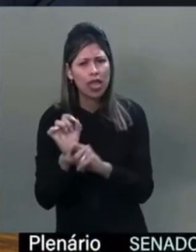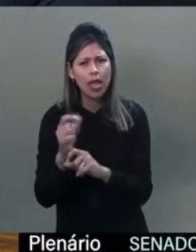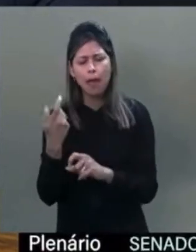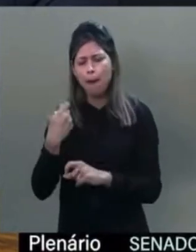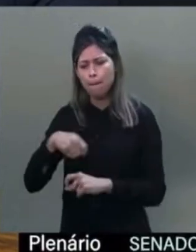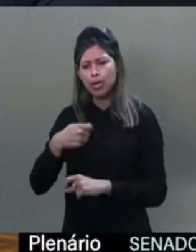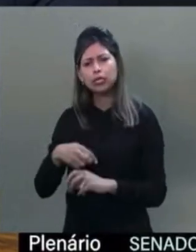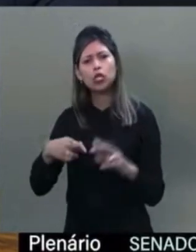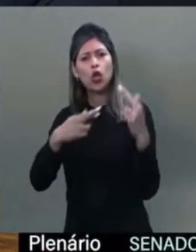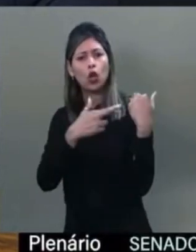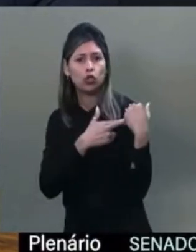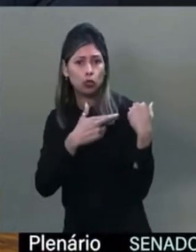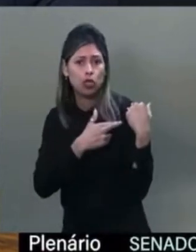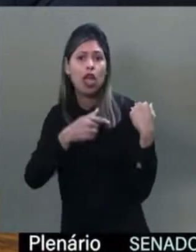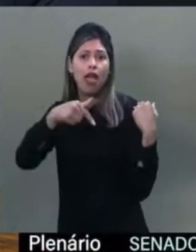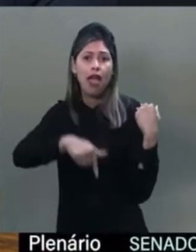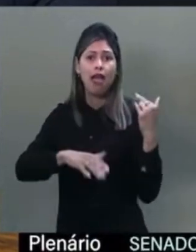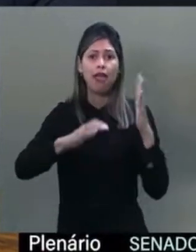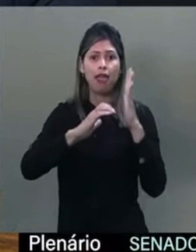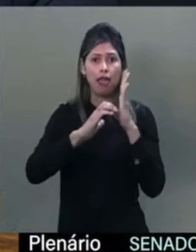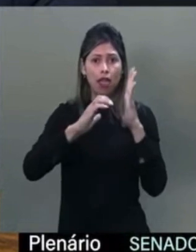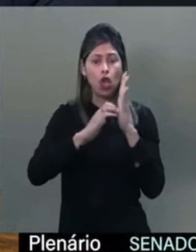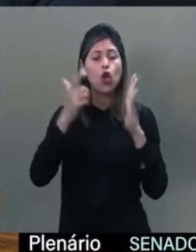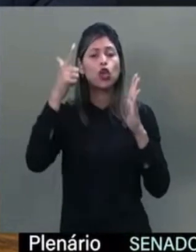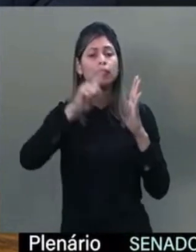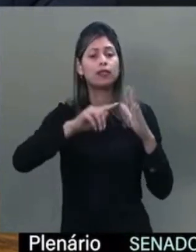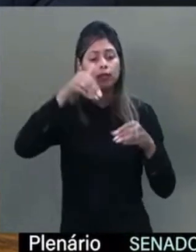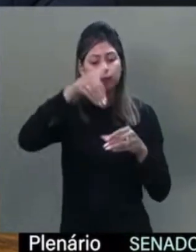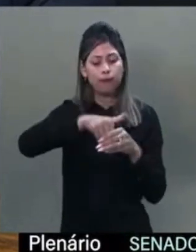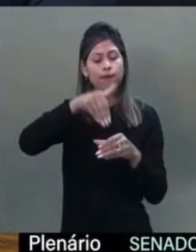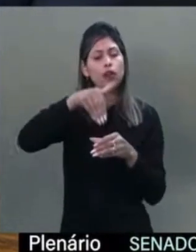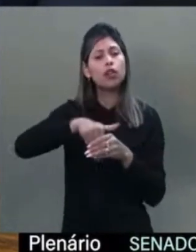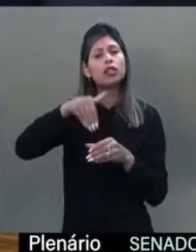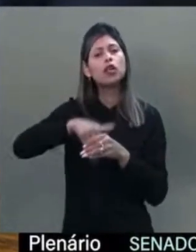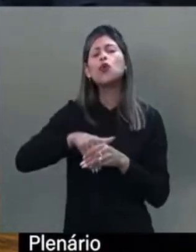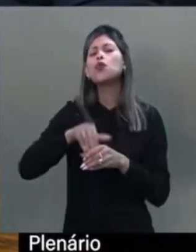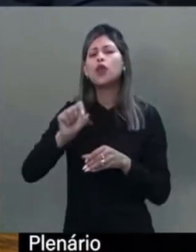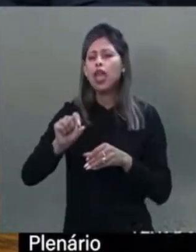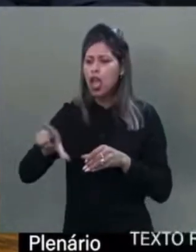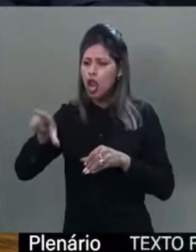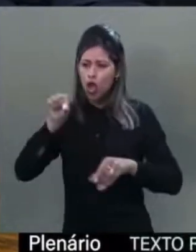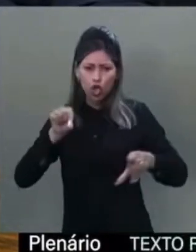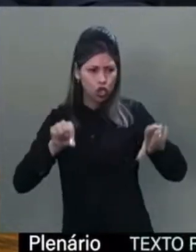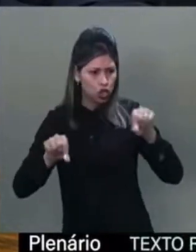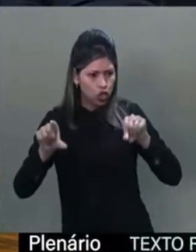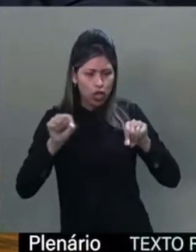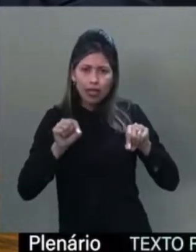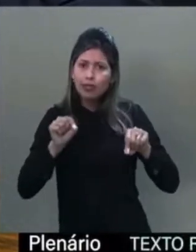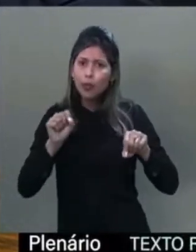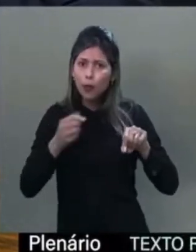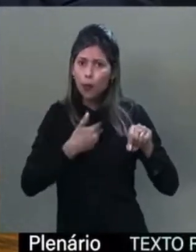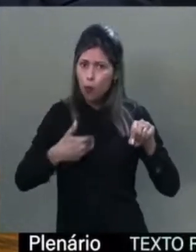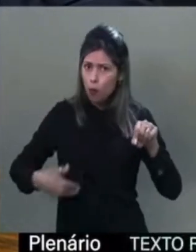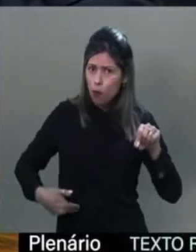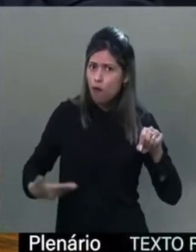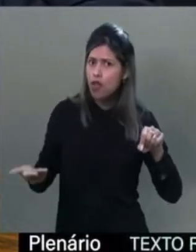respeitando este Senado, votamos aqui indicações do atual governo